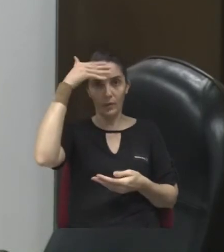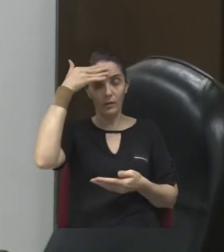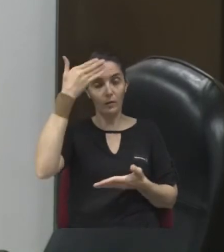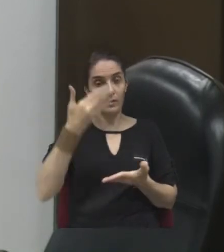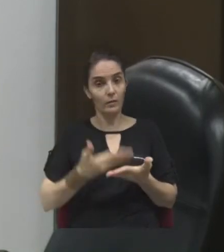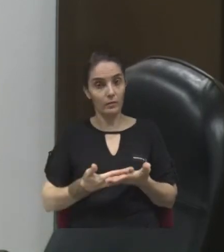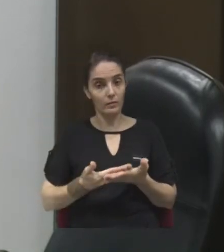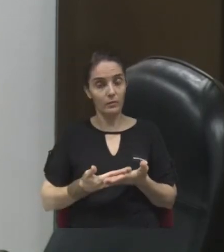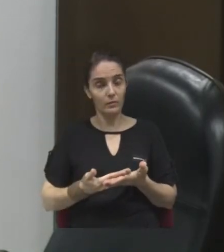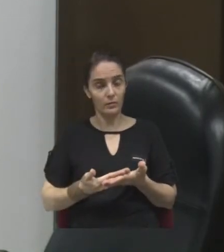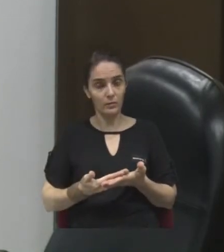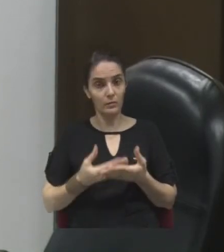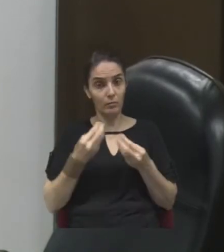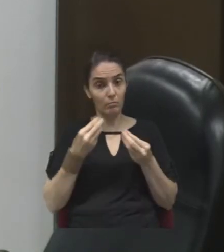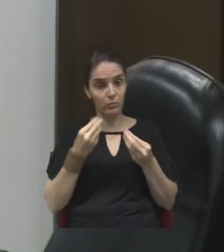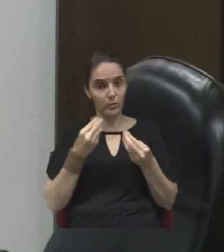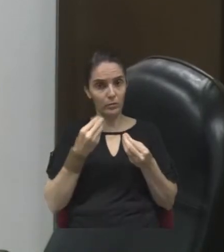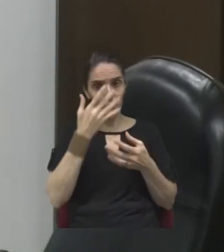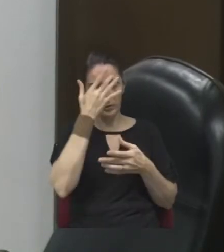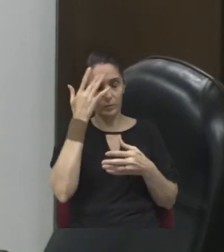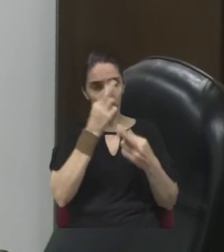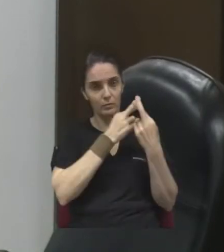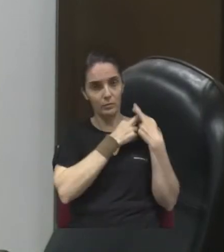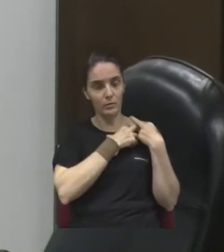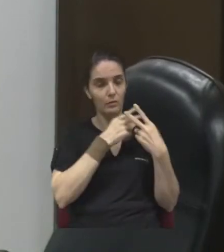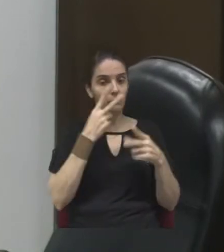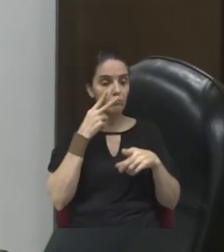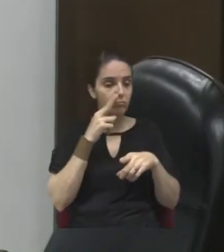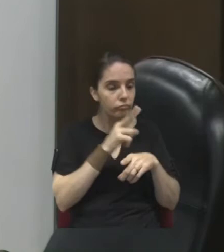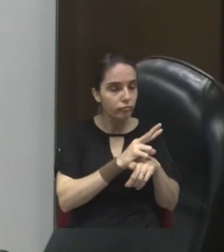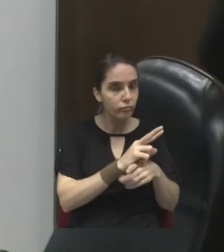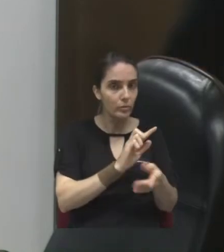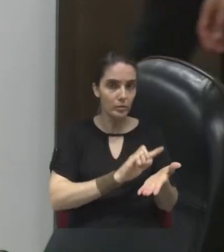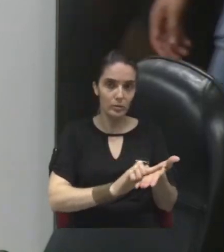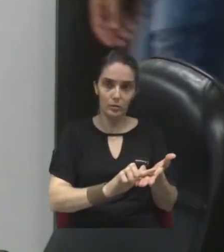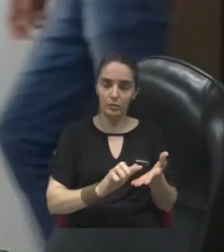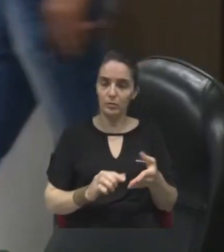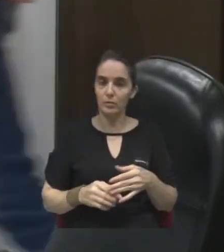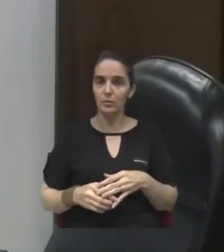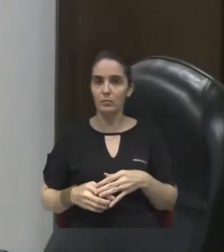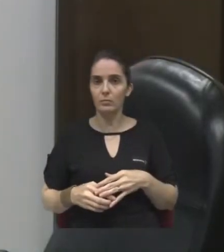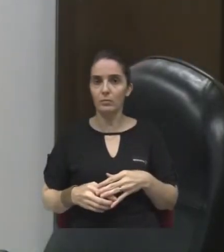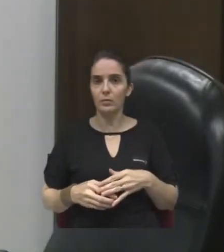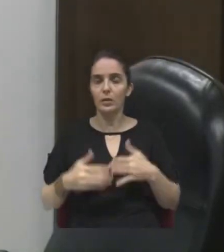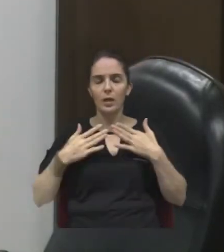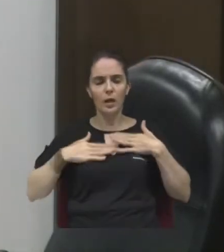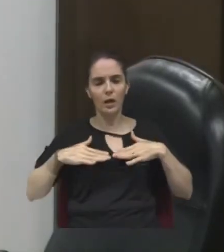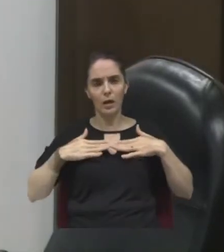Sanitária, e que a gente ficasse sossegado que a parte da vigilância será